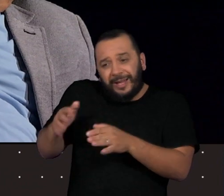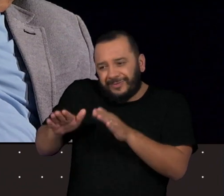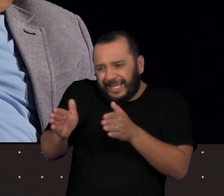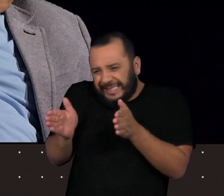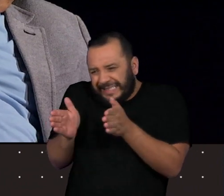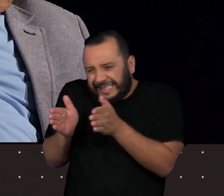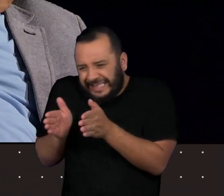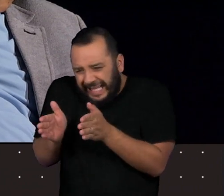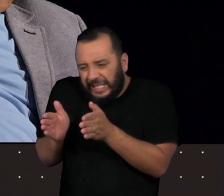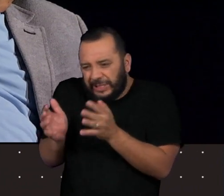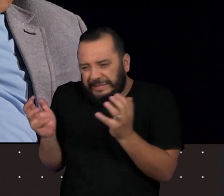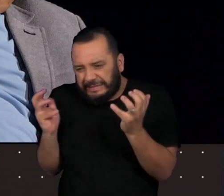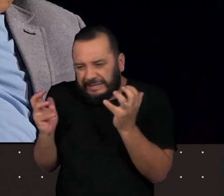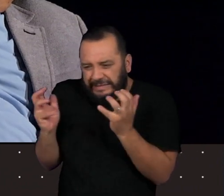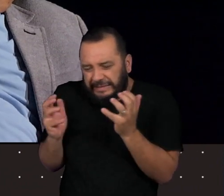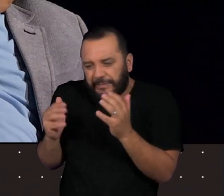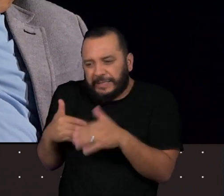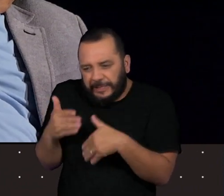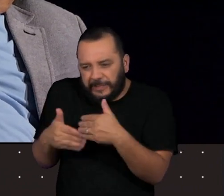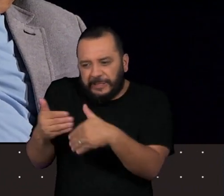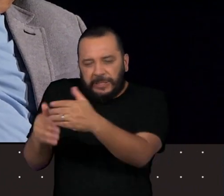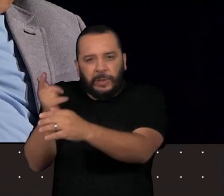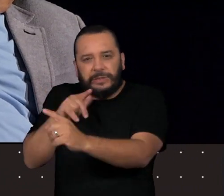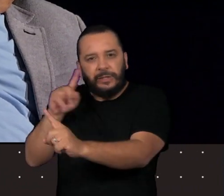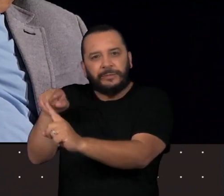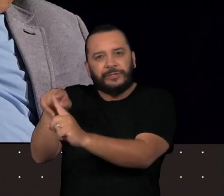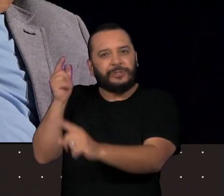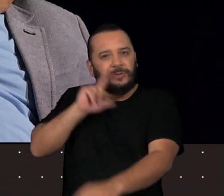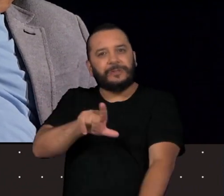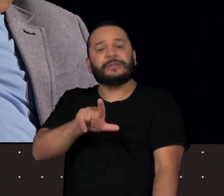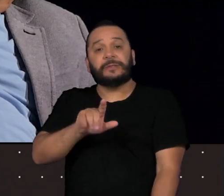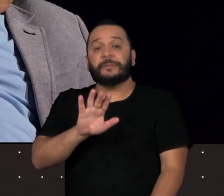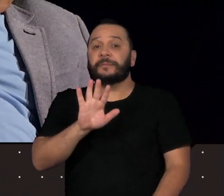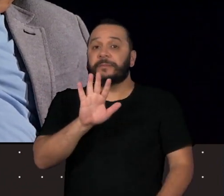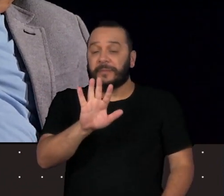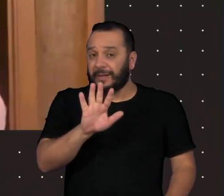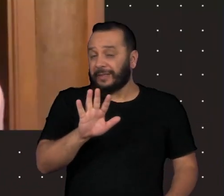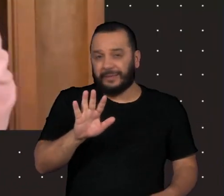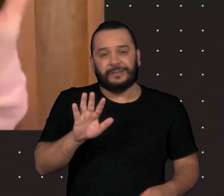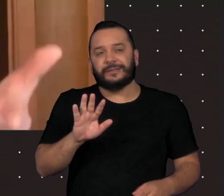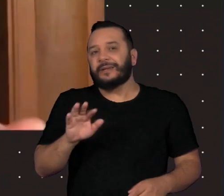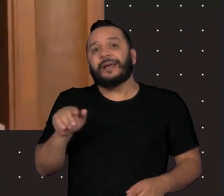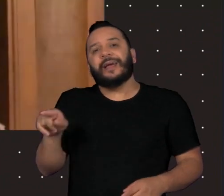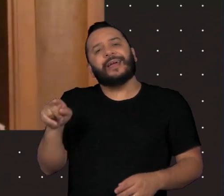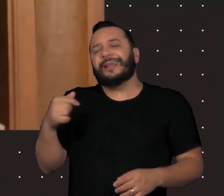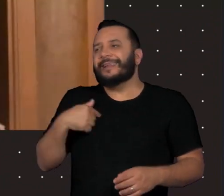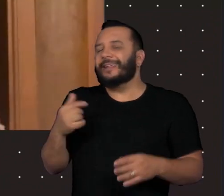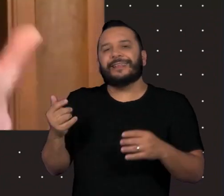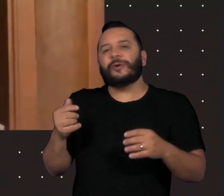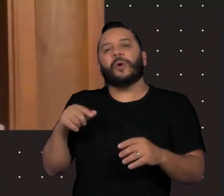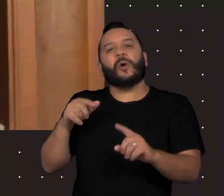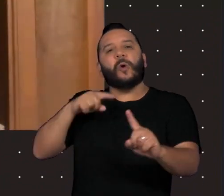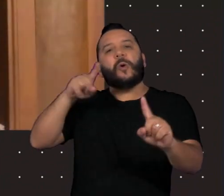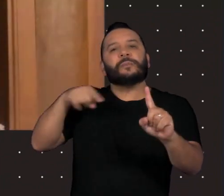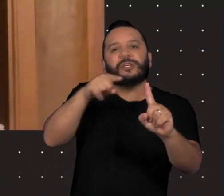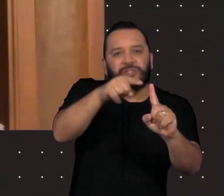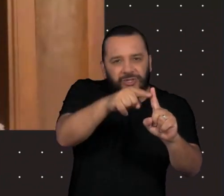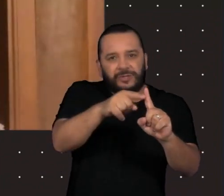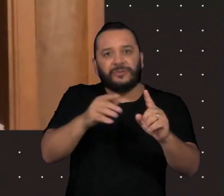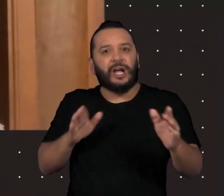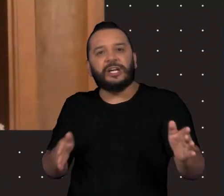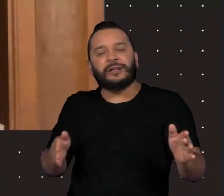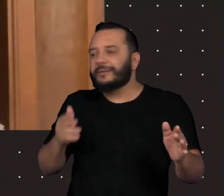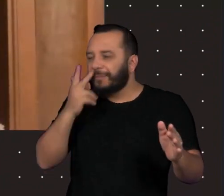vida do Nóbrega não é chegar mas é justamente essa busca por uma elegância no Caminhar pela